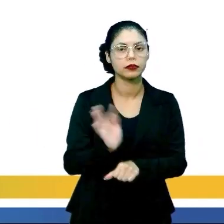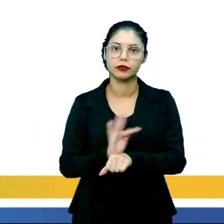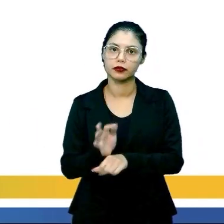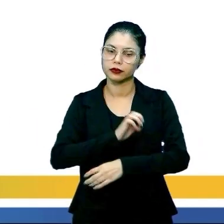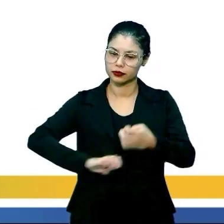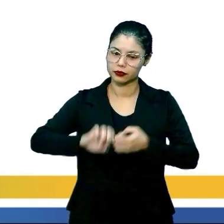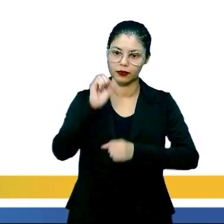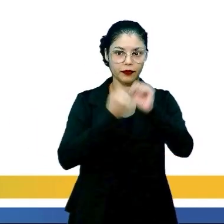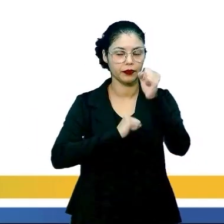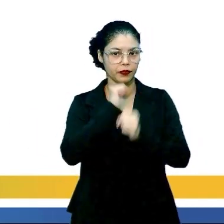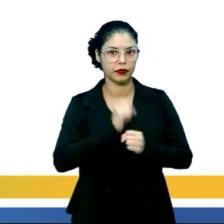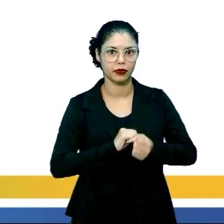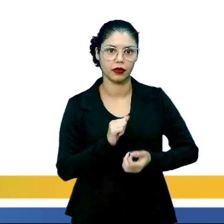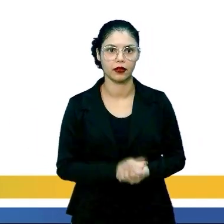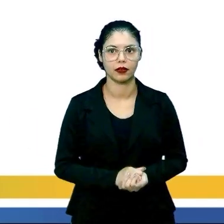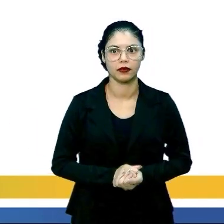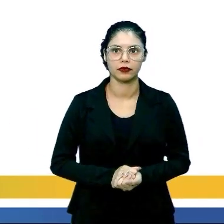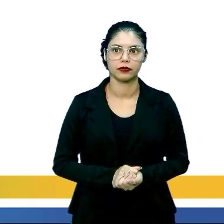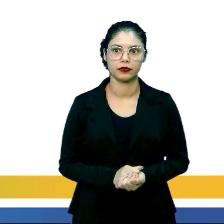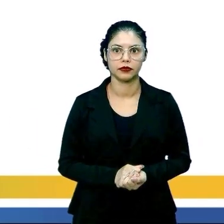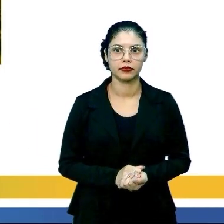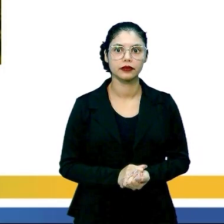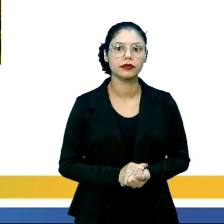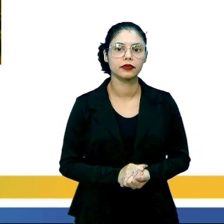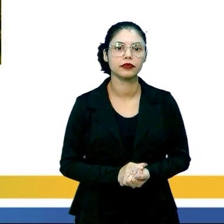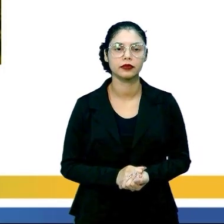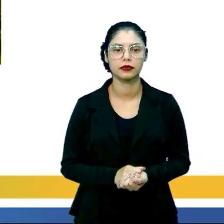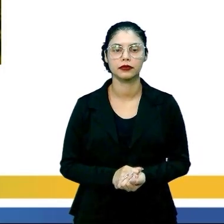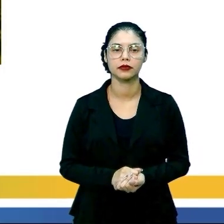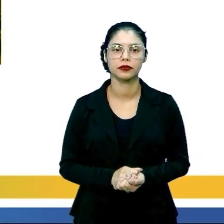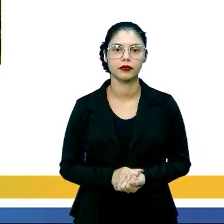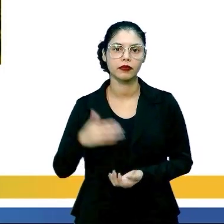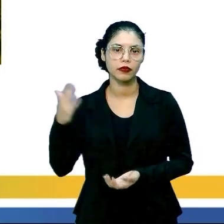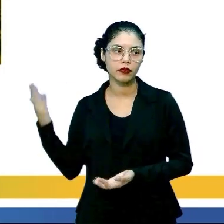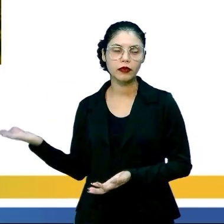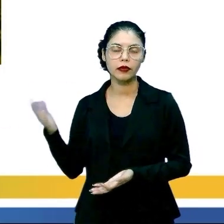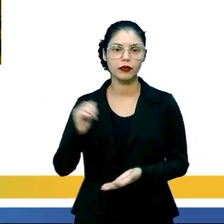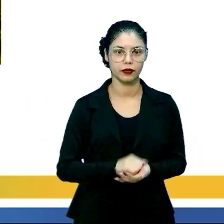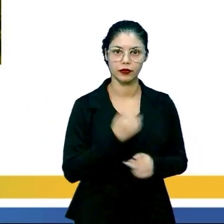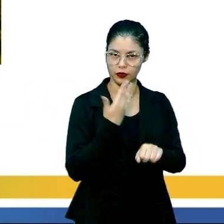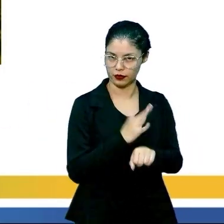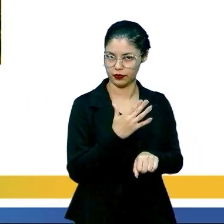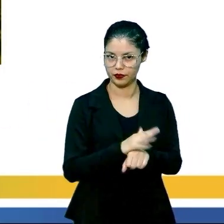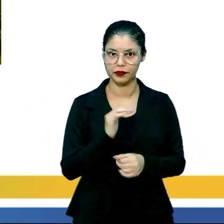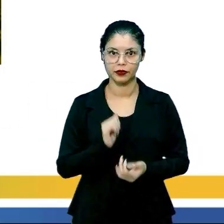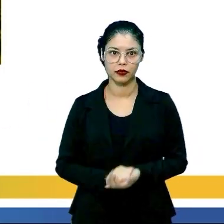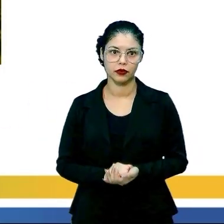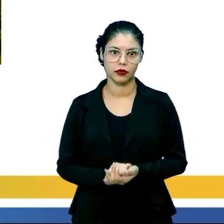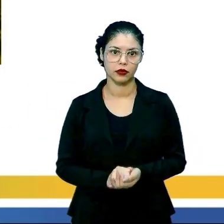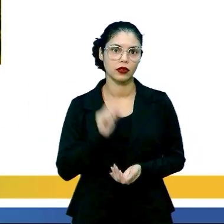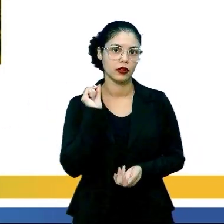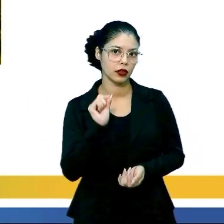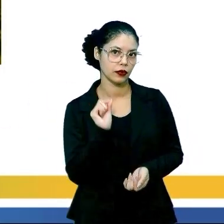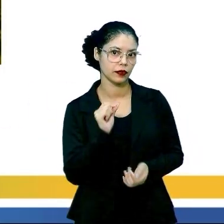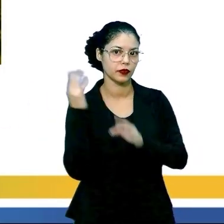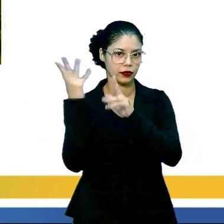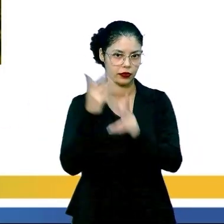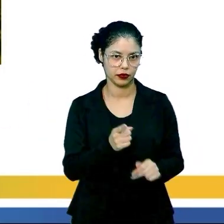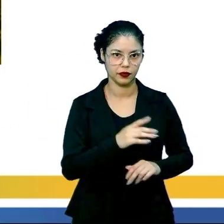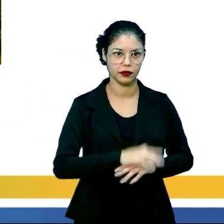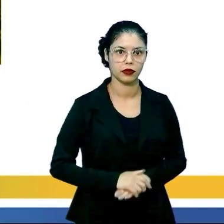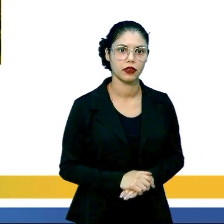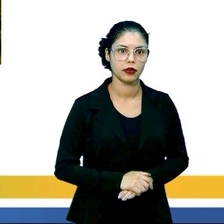Revolução Industrial, que é, assim, um clássico. Então, agora vamos exercitar o que nós